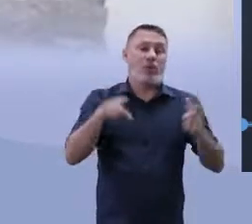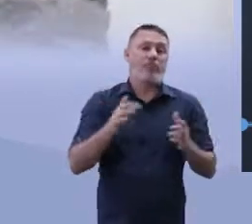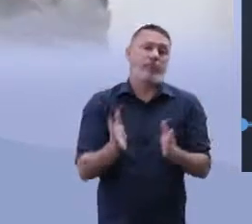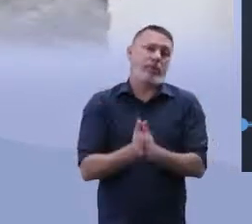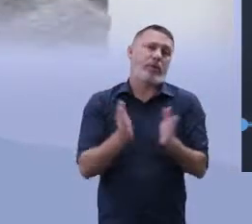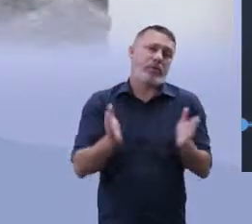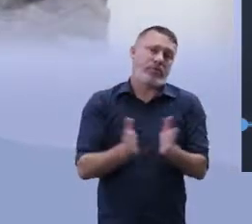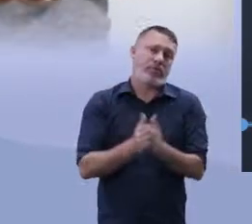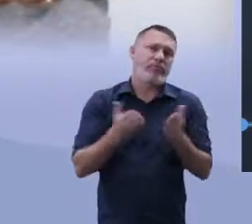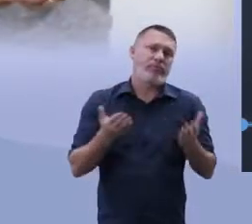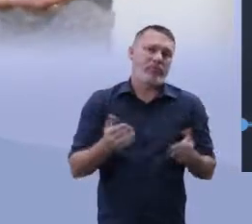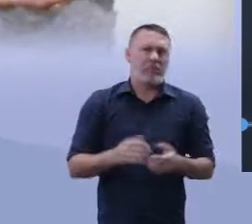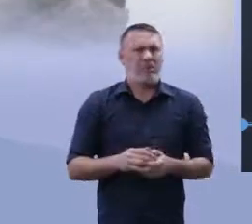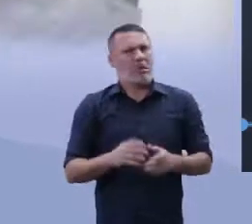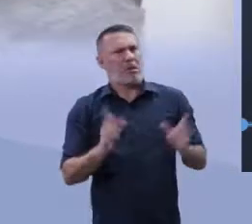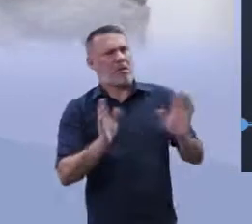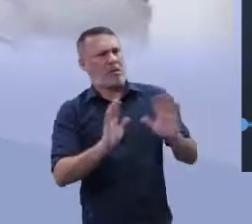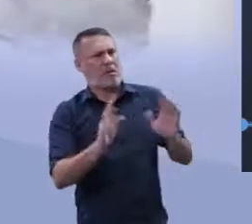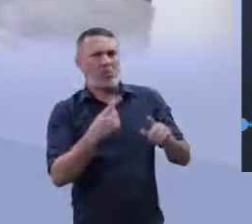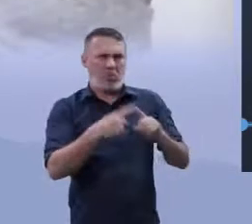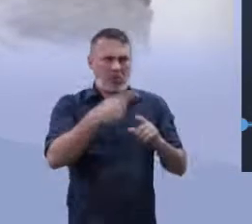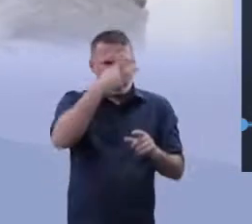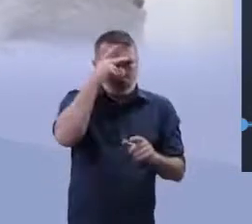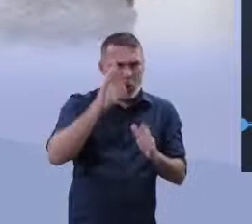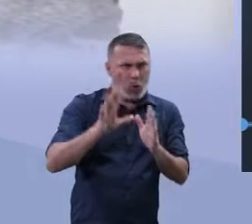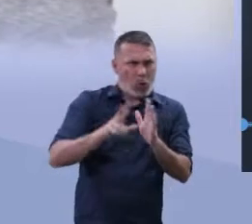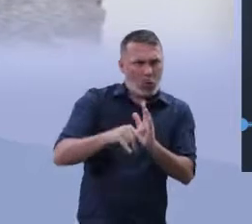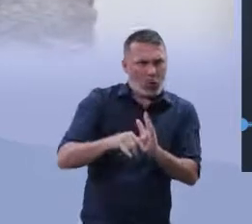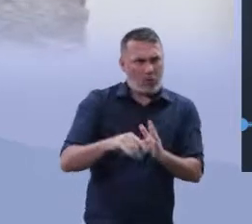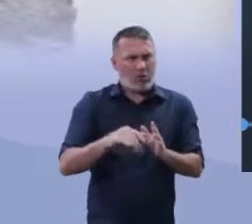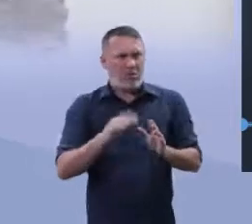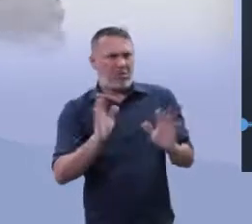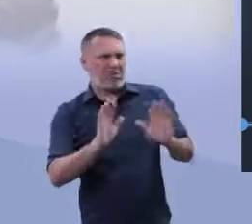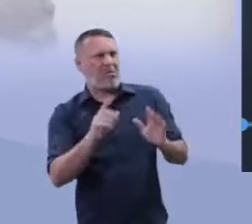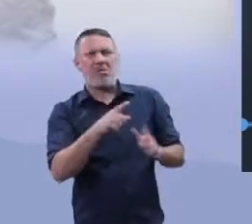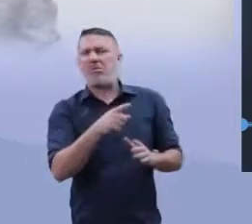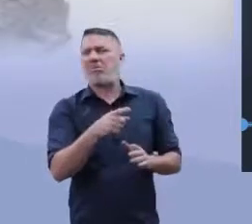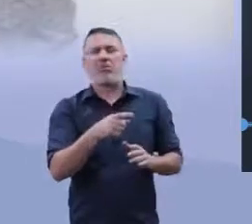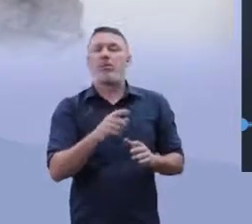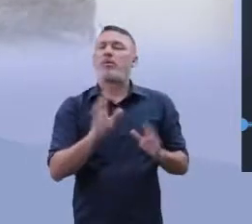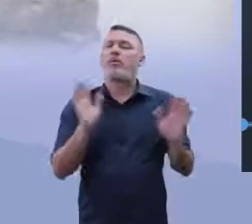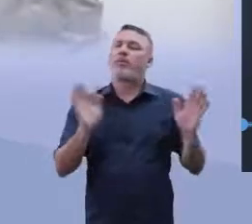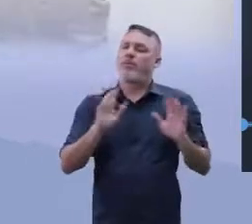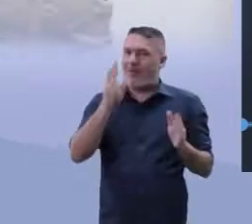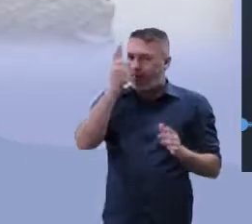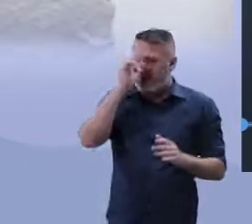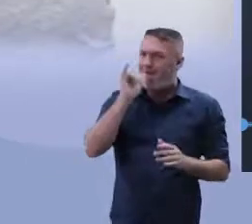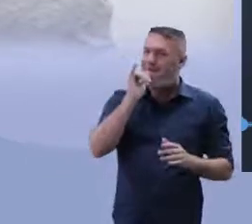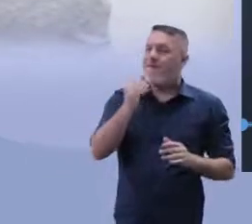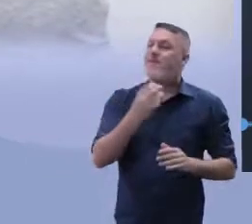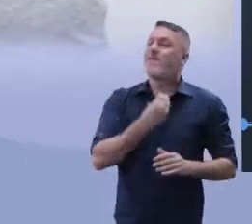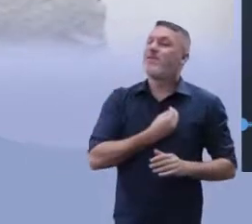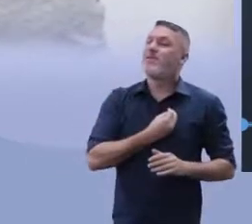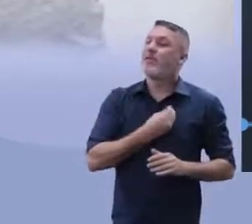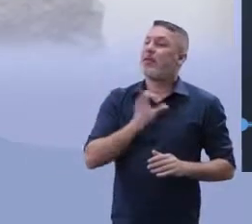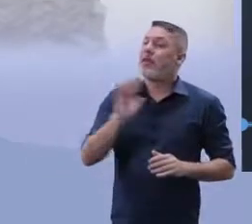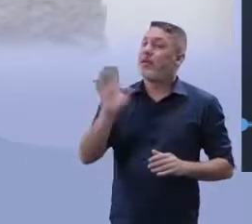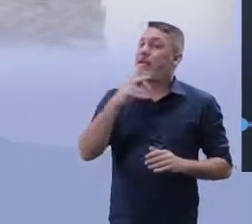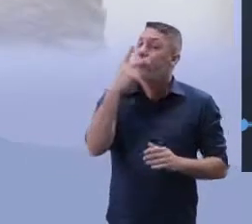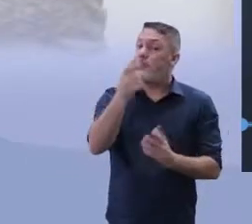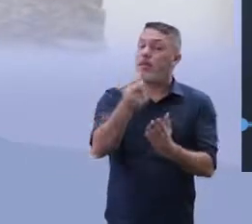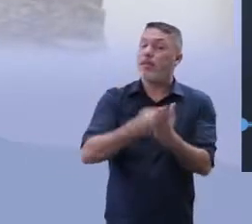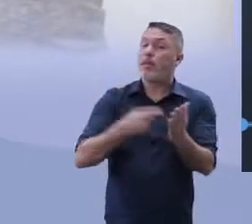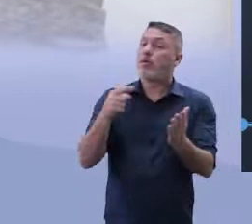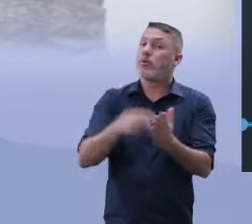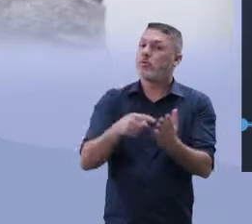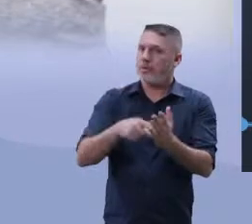pobres, pessoas mais pobres. Não, professor, mas ninguém rouba porque, né? Não, isso aí é desculpa. Gente, não estou falando na vida, estou falando